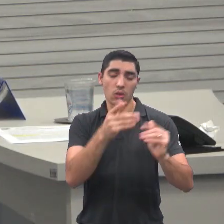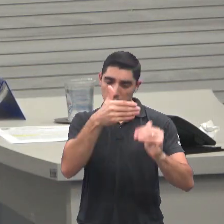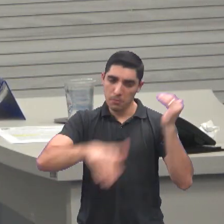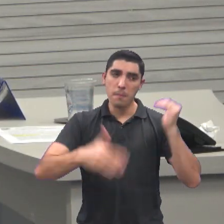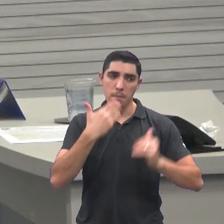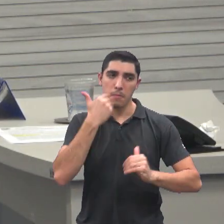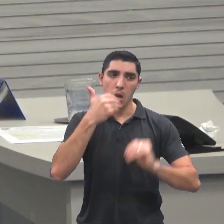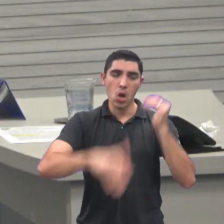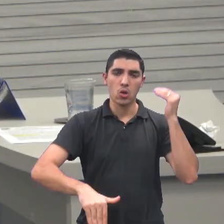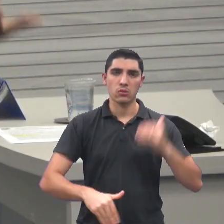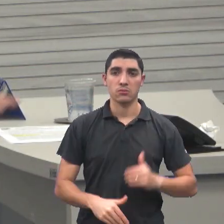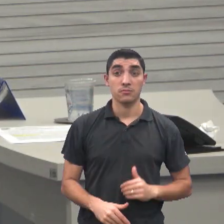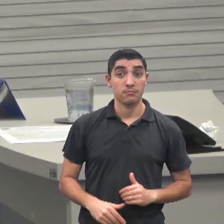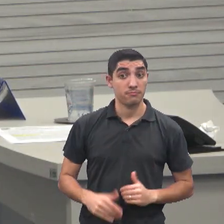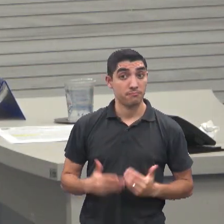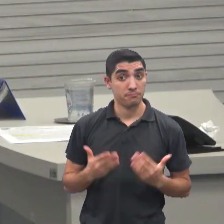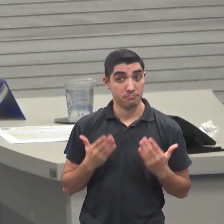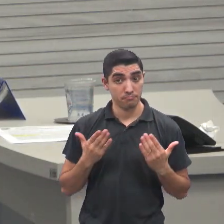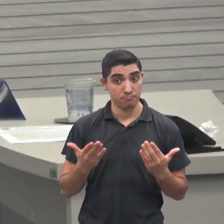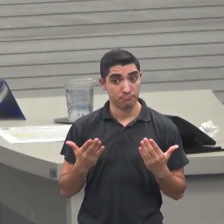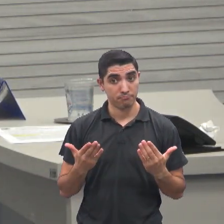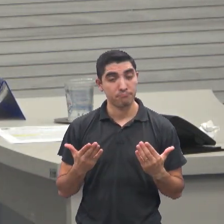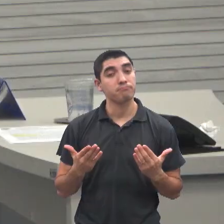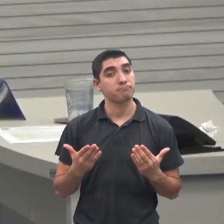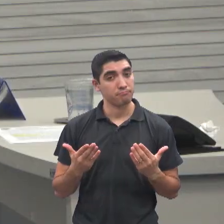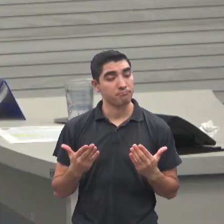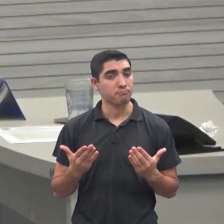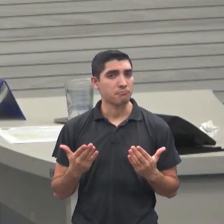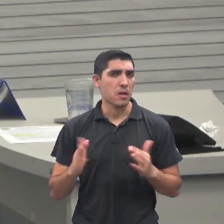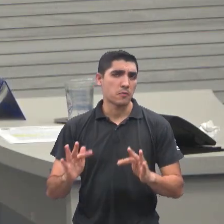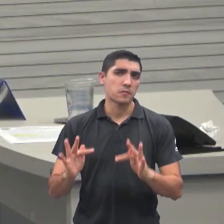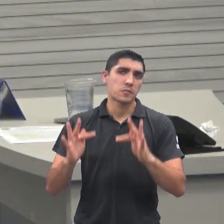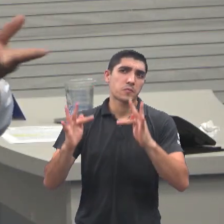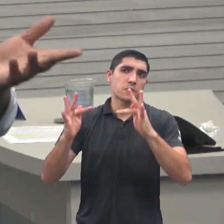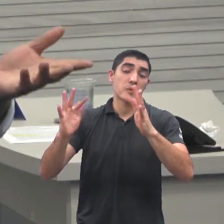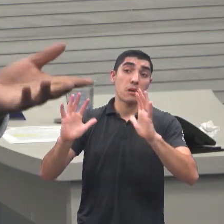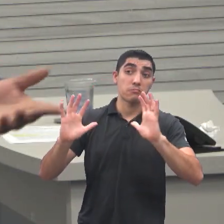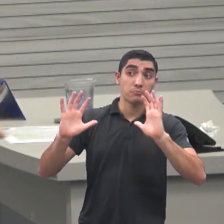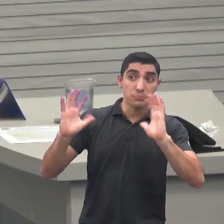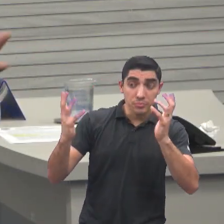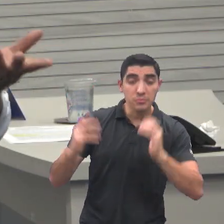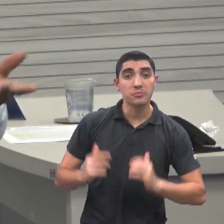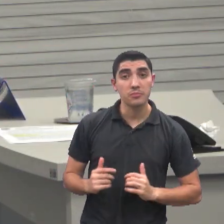Destinos, né, aconteceram